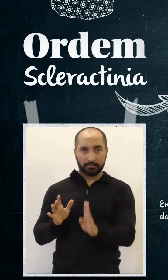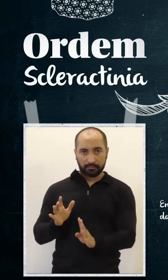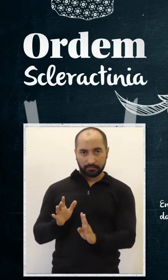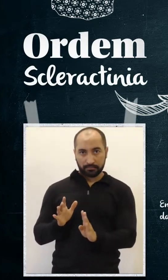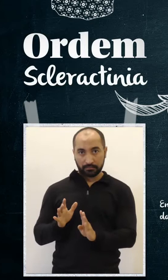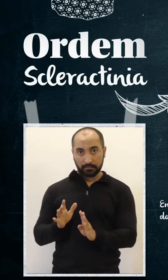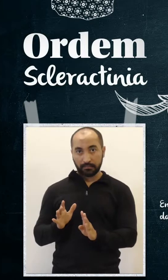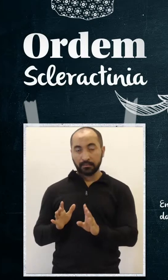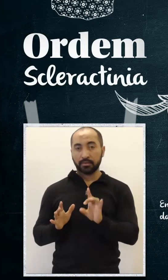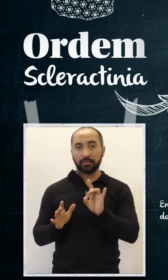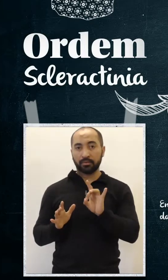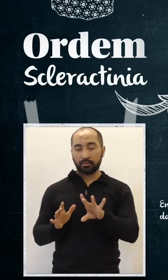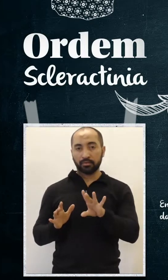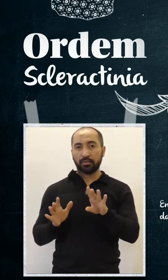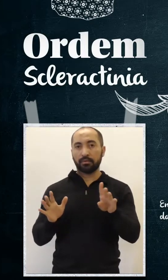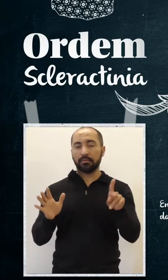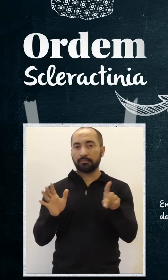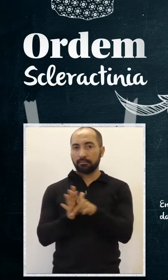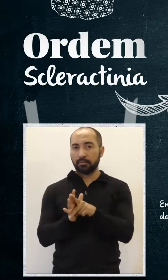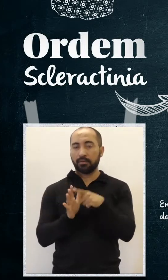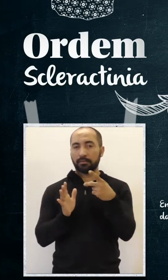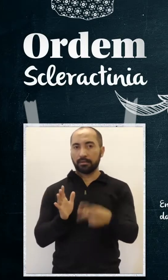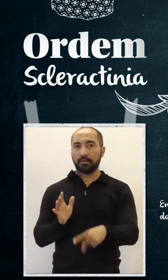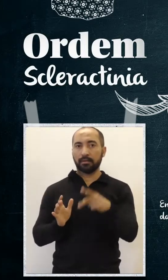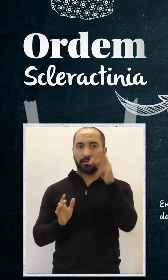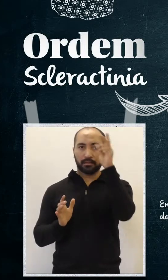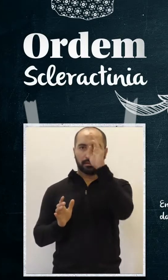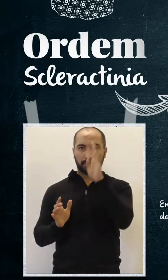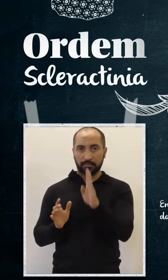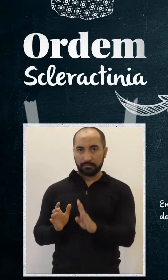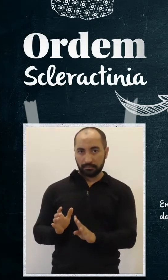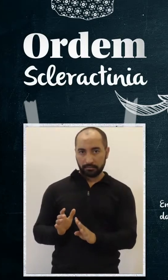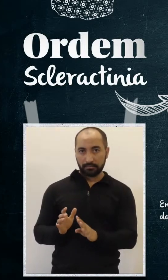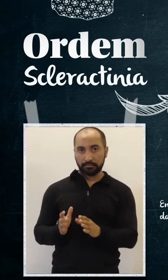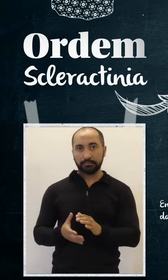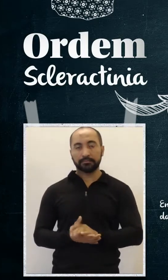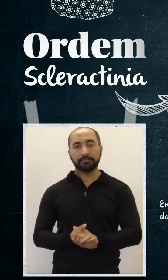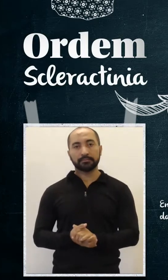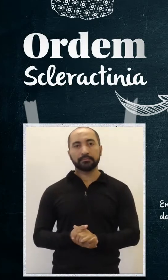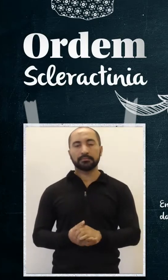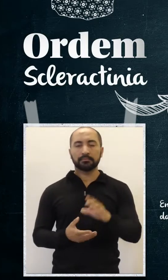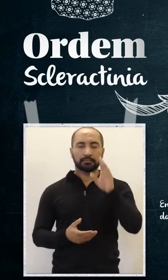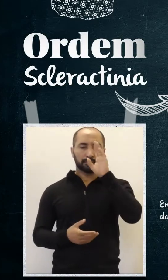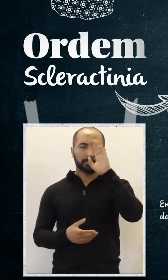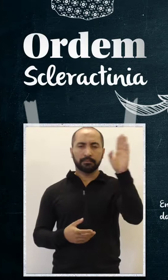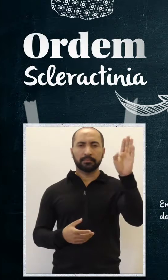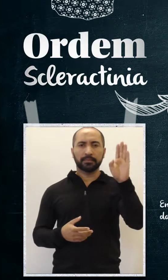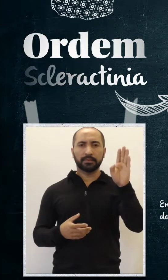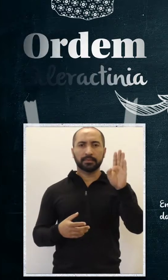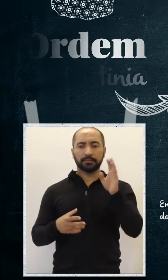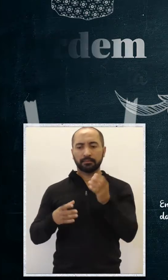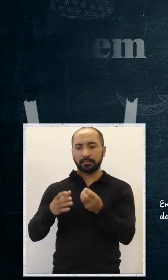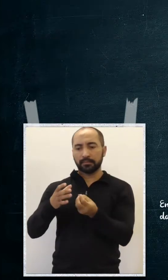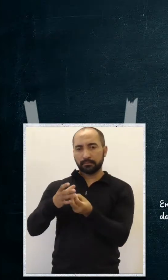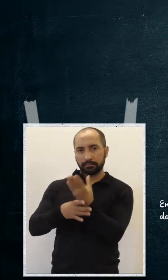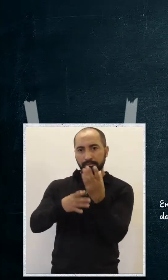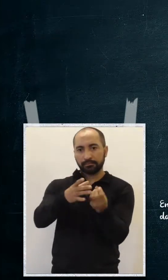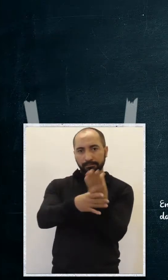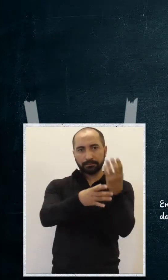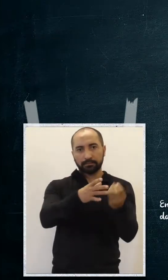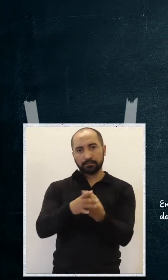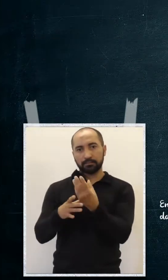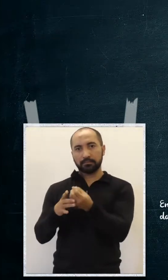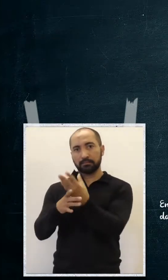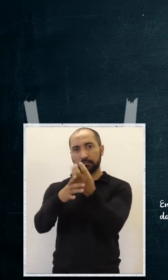Brasil. Considerada uma das principais construtoras de recifes do país e com uma ampla distribuição geográfica, ocorrendo desde o Rio Grande do